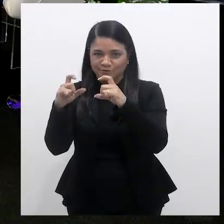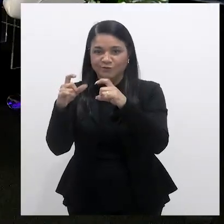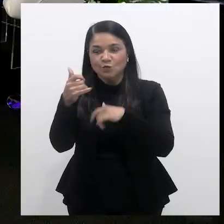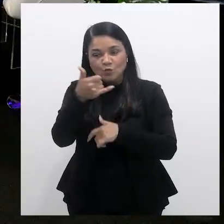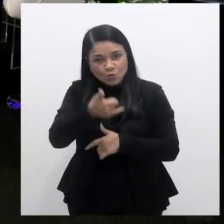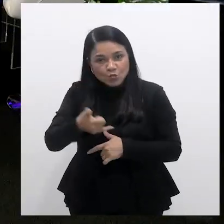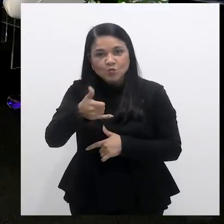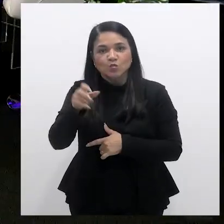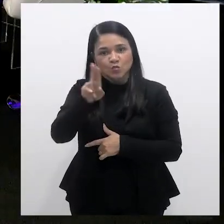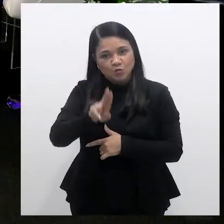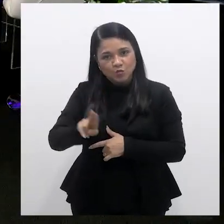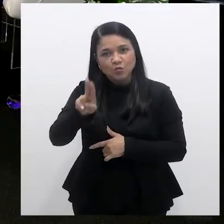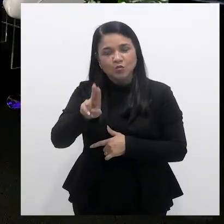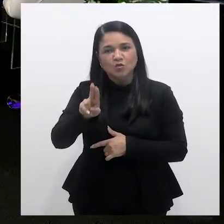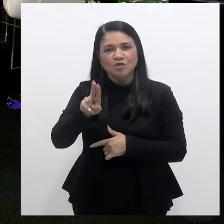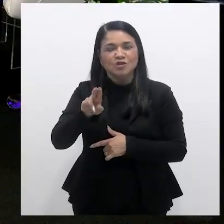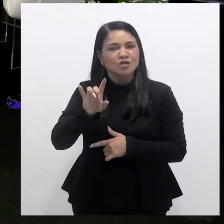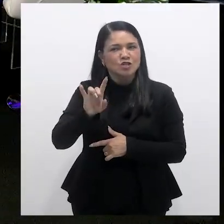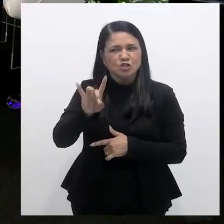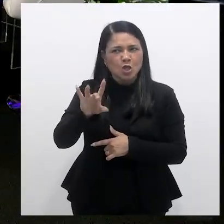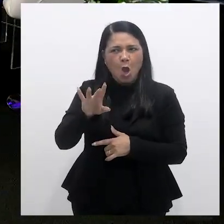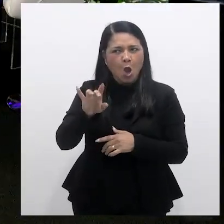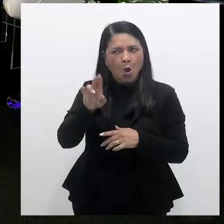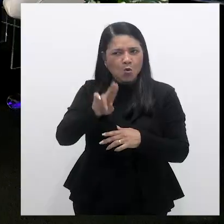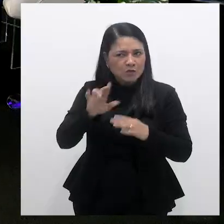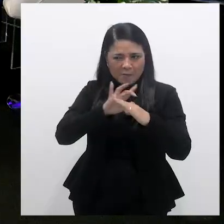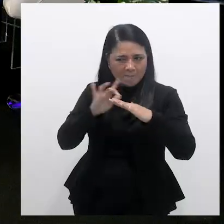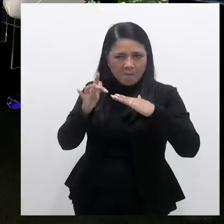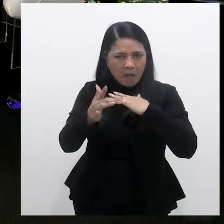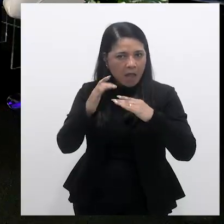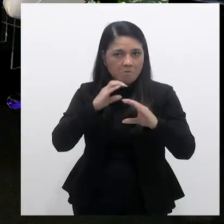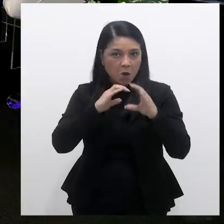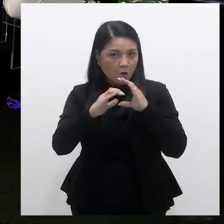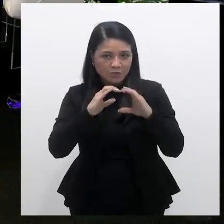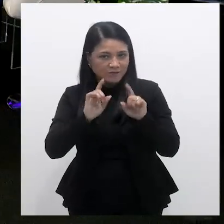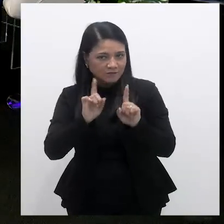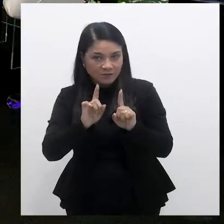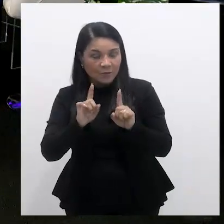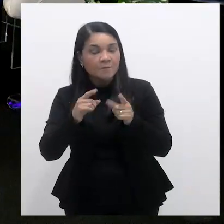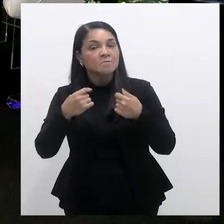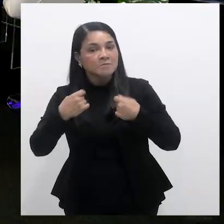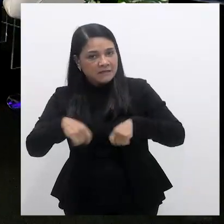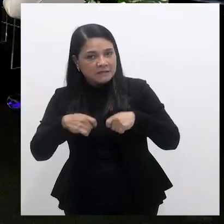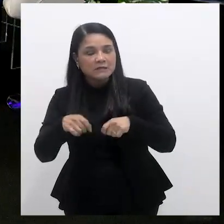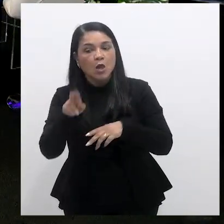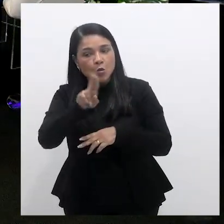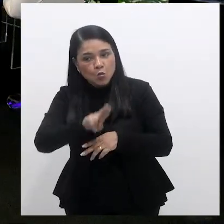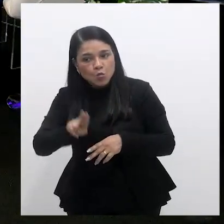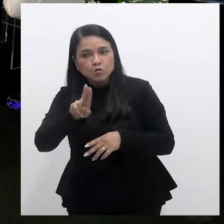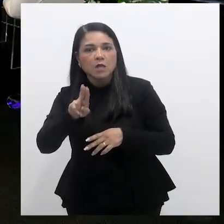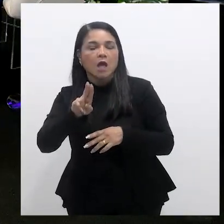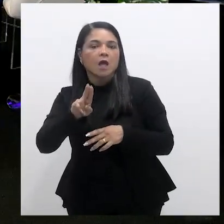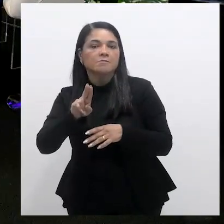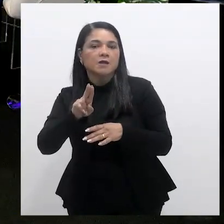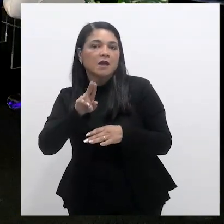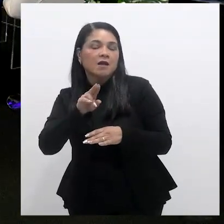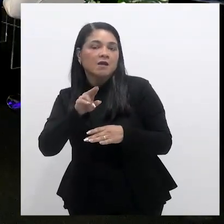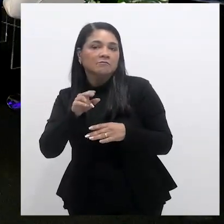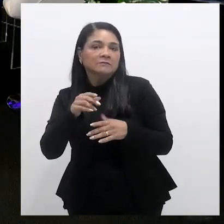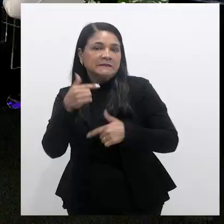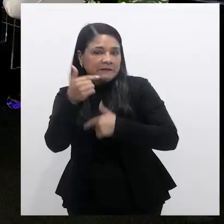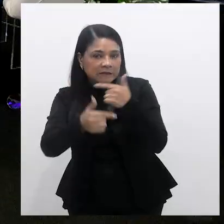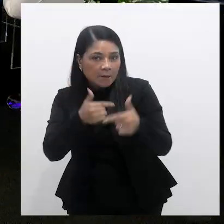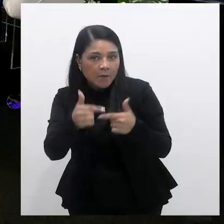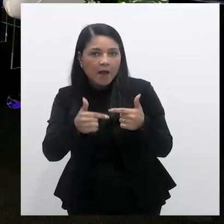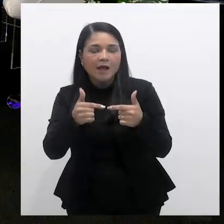subutilizada. A gente usa muitas vezes só para mídias sociais, para se comunicar, e tem assim uma ferramenta